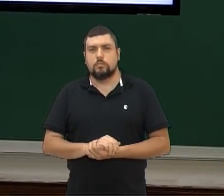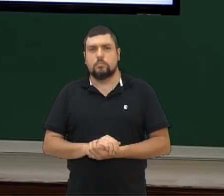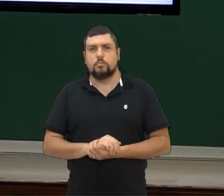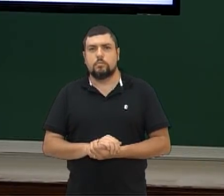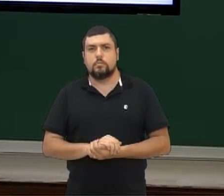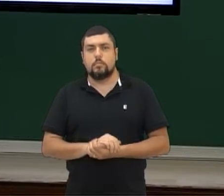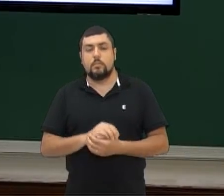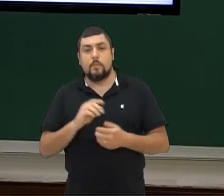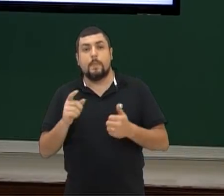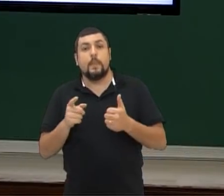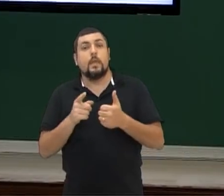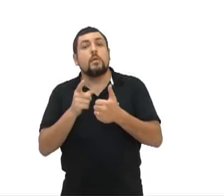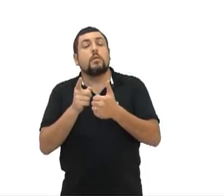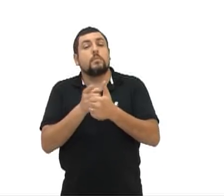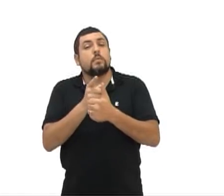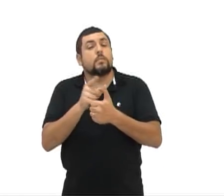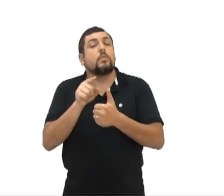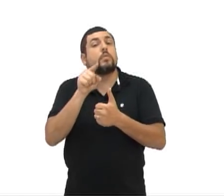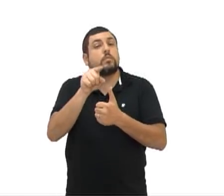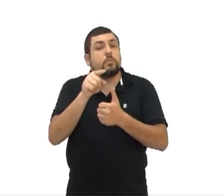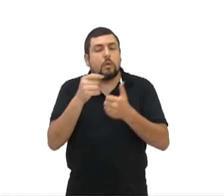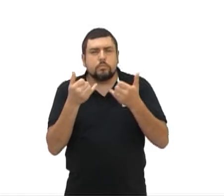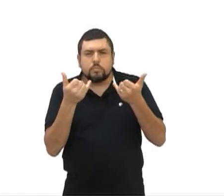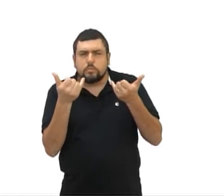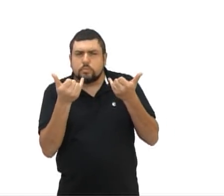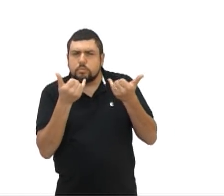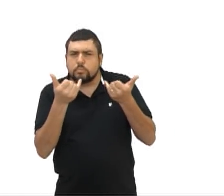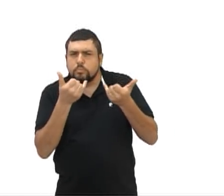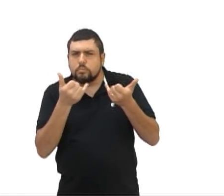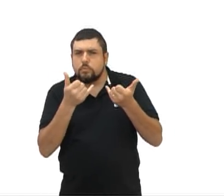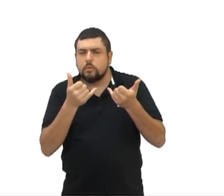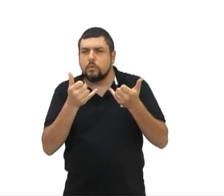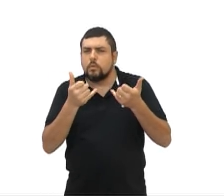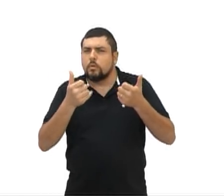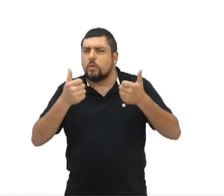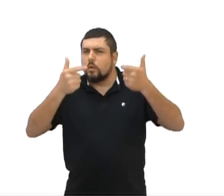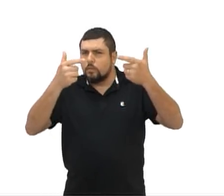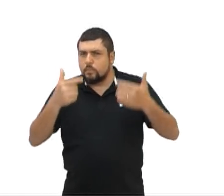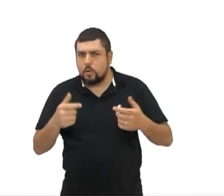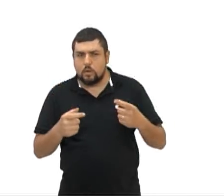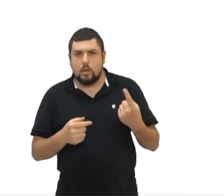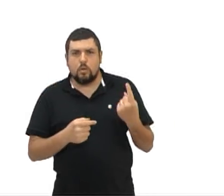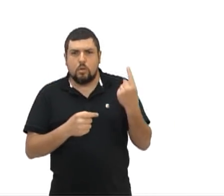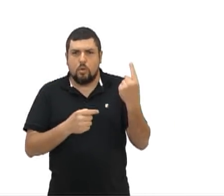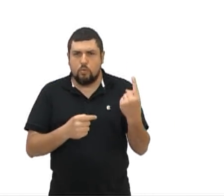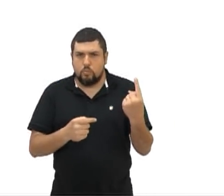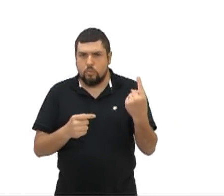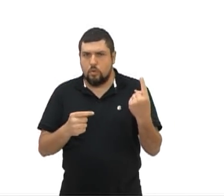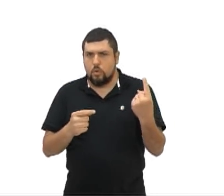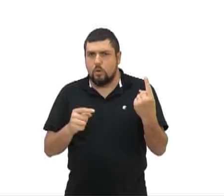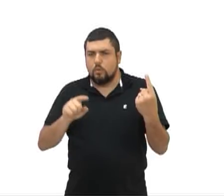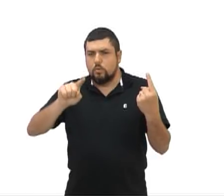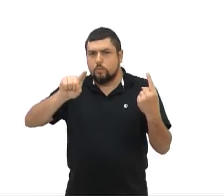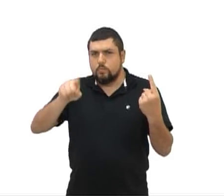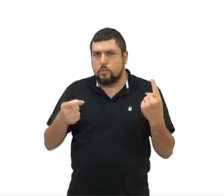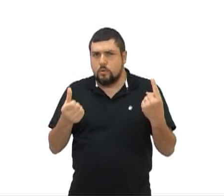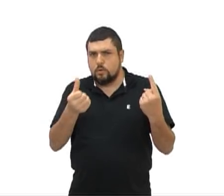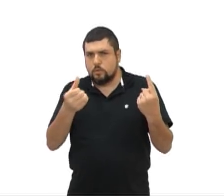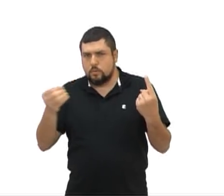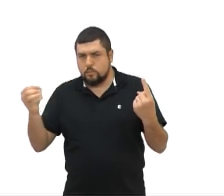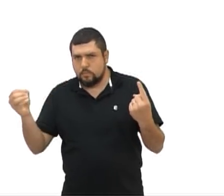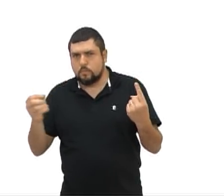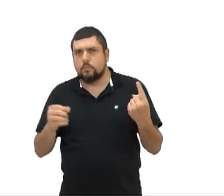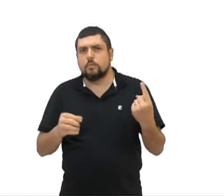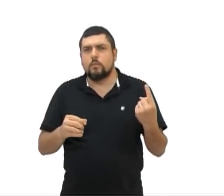Primeiro, você vai identificar as informações que ele passa, pois ele passa um médico para 1.600 habitantes